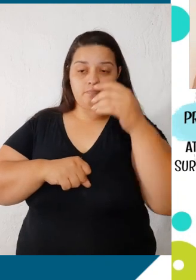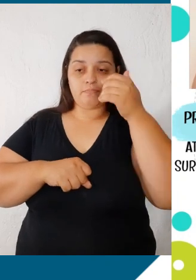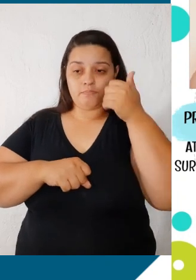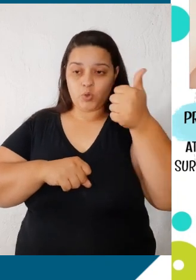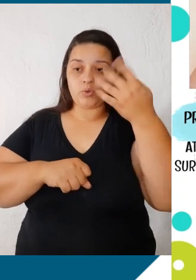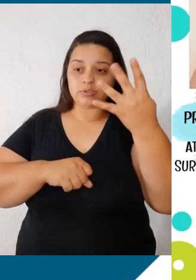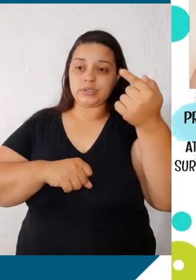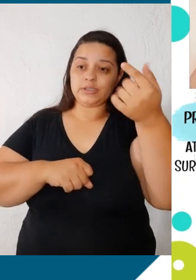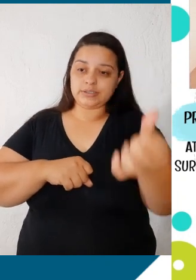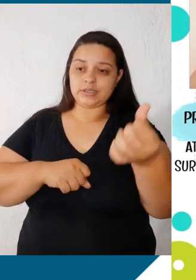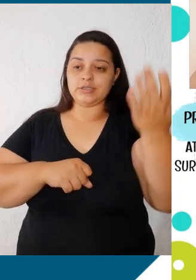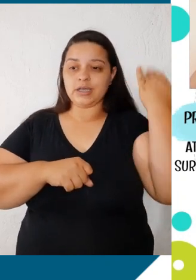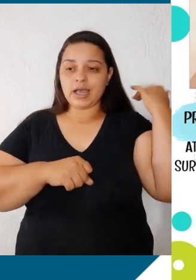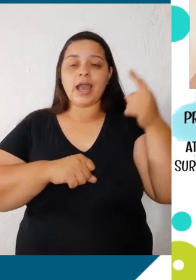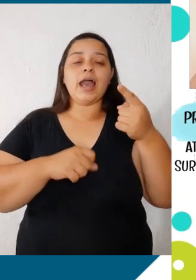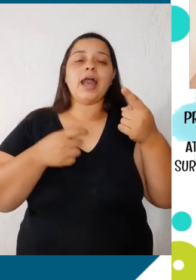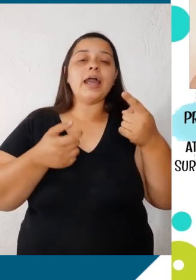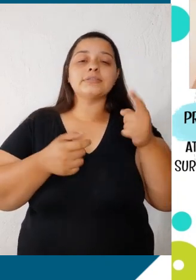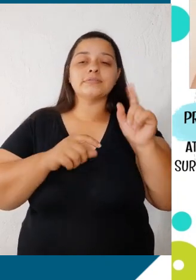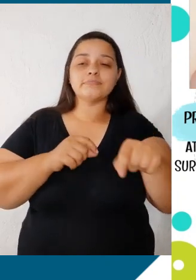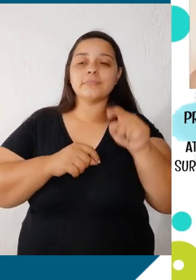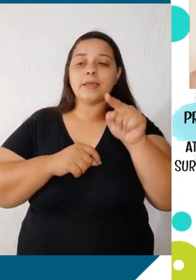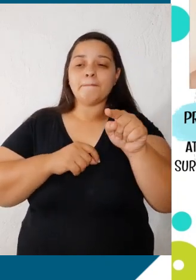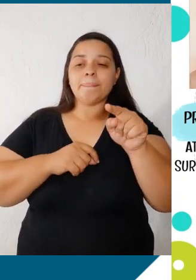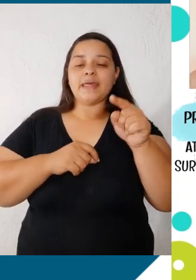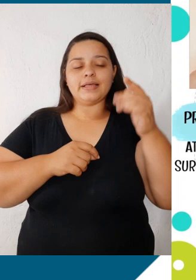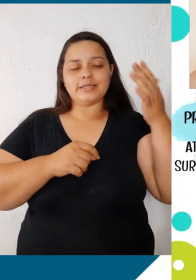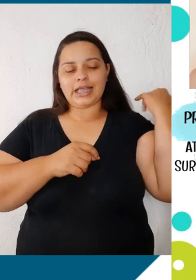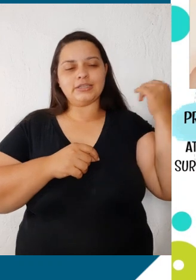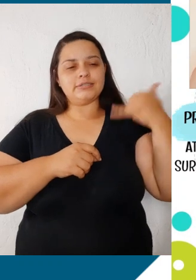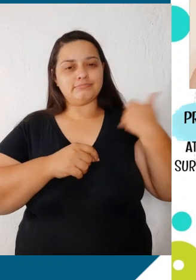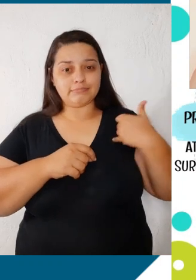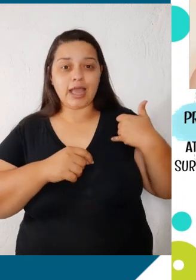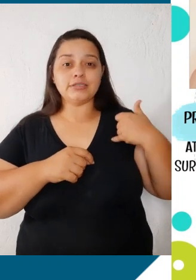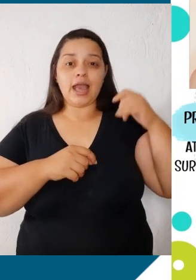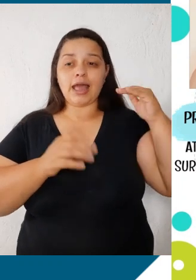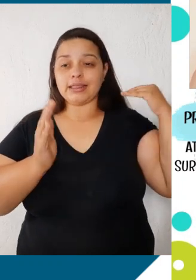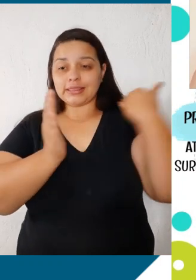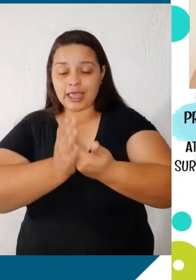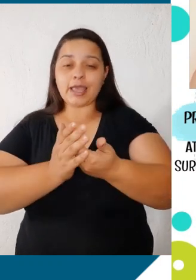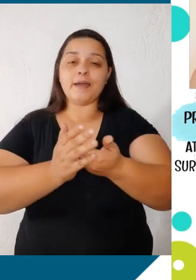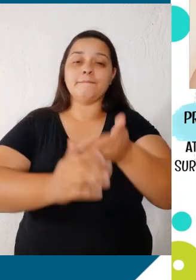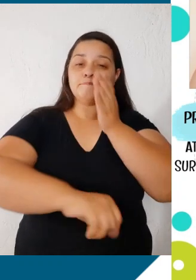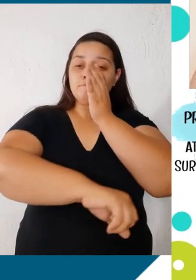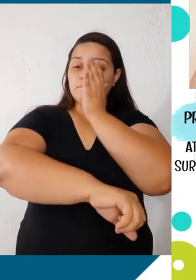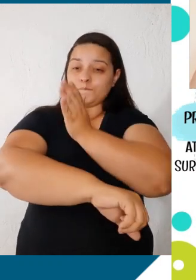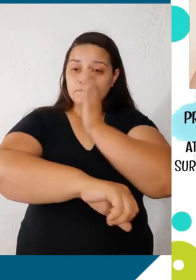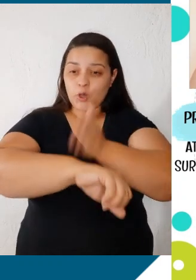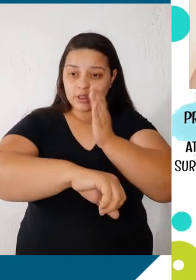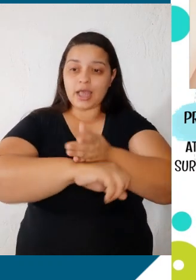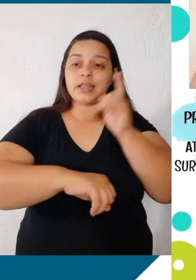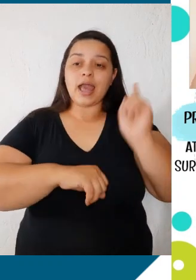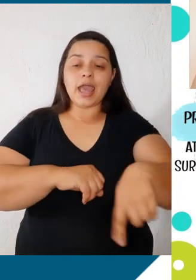mesma forma, o que marcou a passagem da Idade Medieval para a Idade Moderna foi a tomada da cidade de